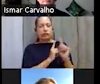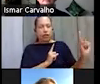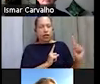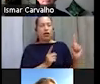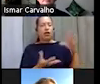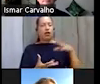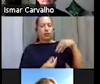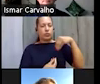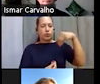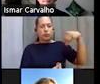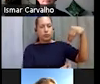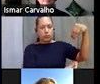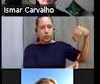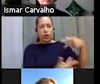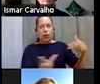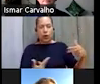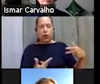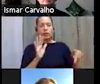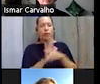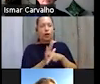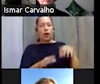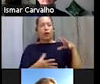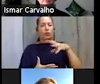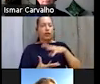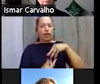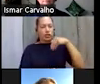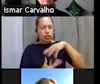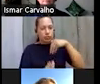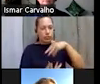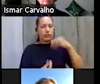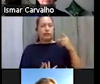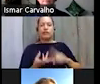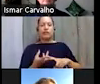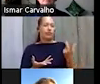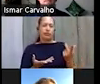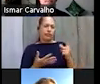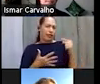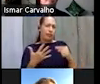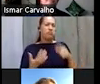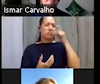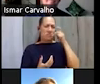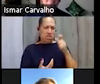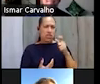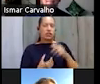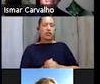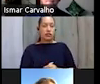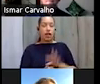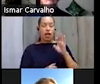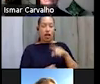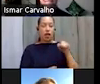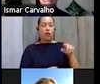simbólicos, né? Espirituais, para afastar morcego, afastar espírito. É bem interessante. Então, é considerado uma resina poderosa